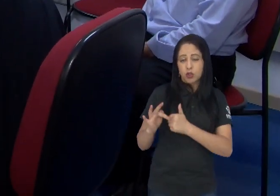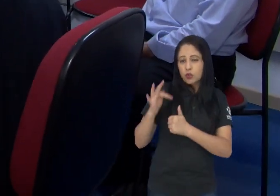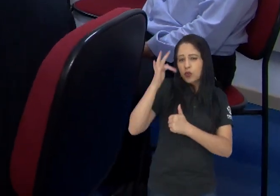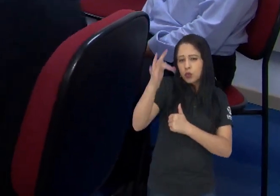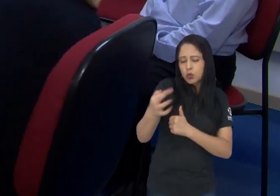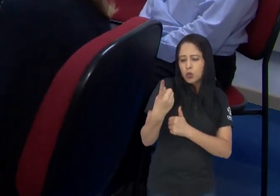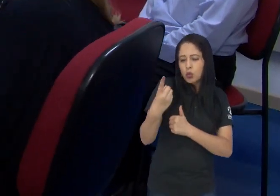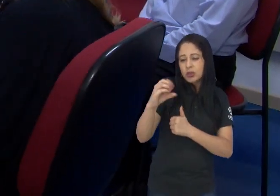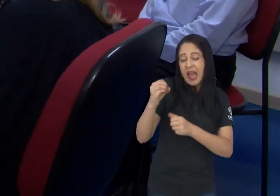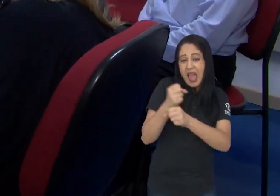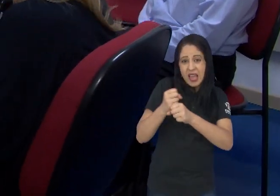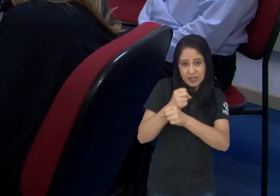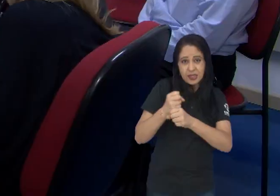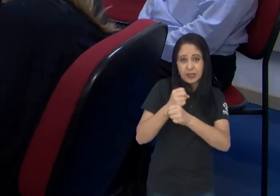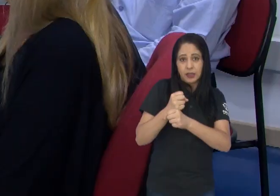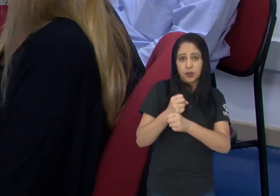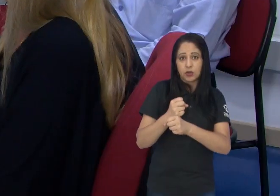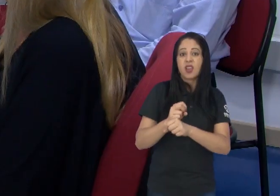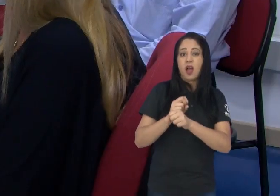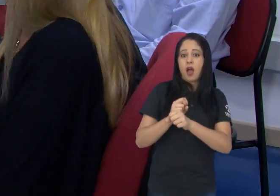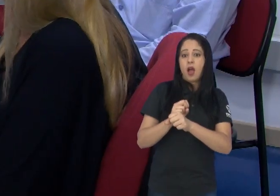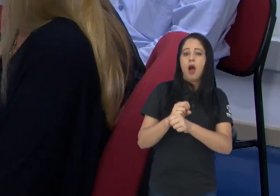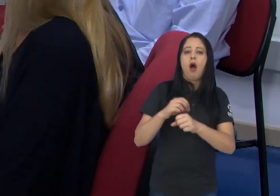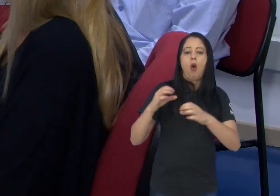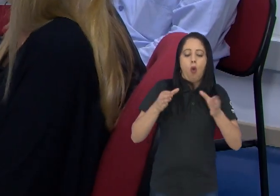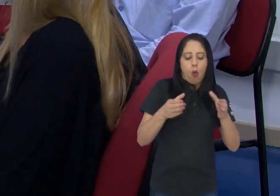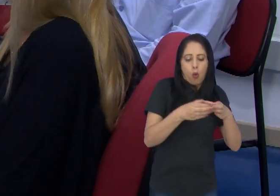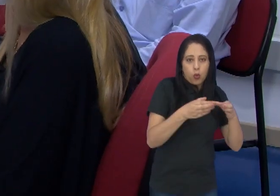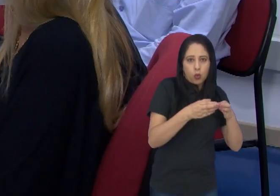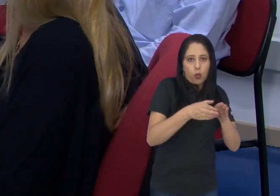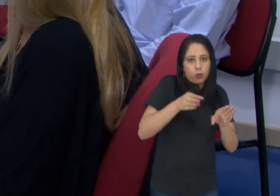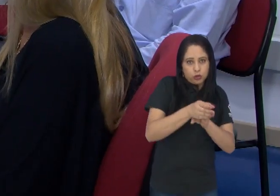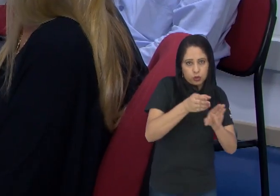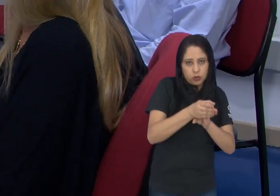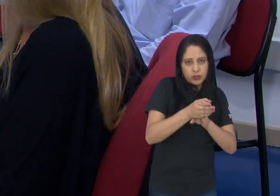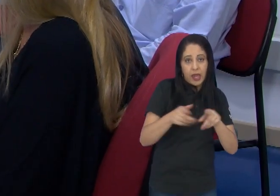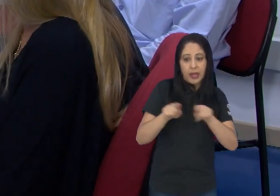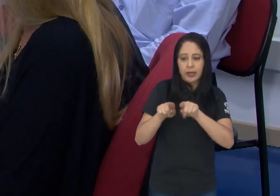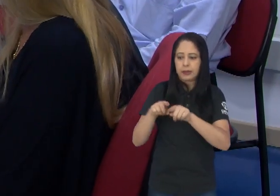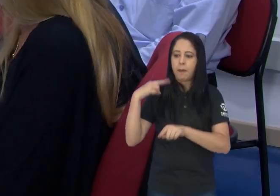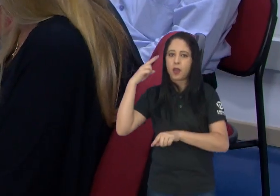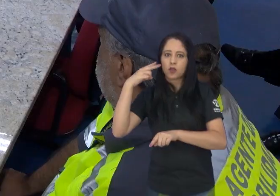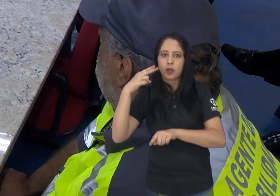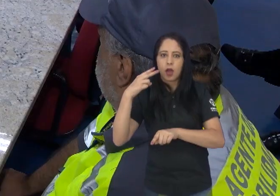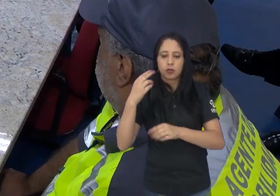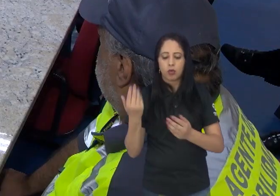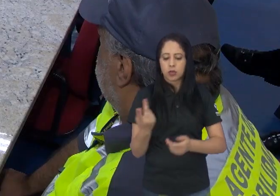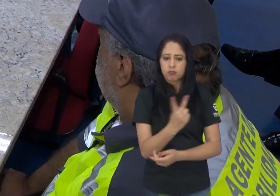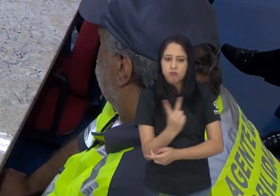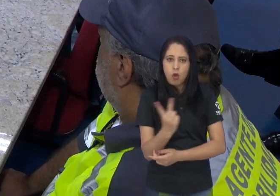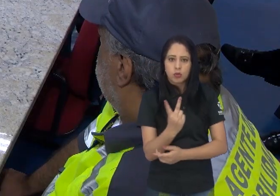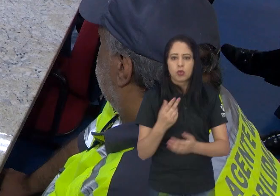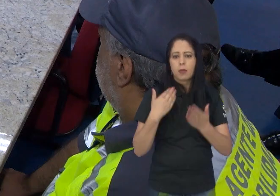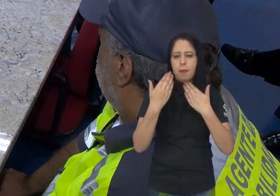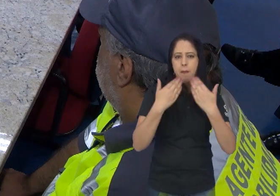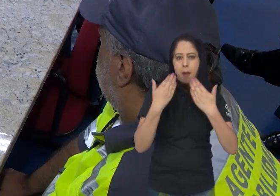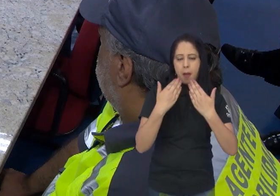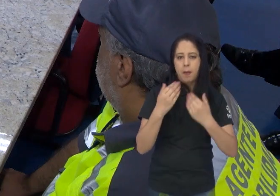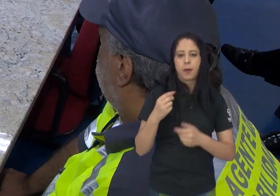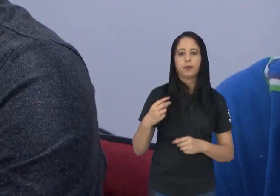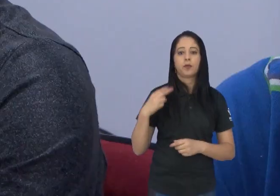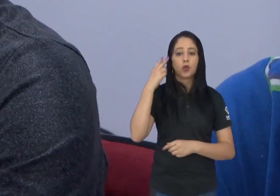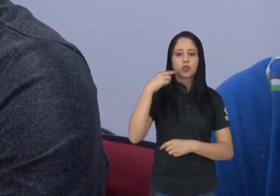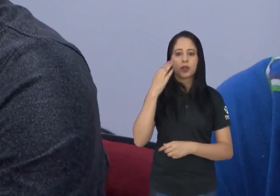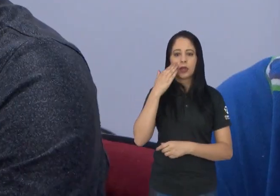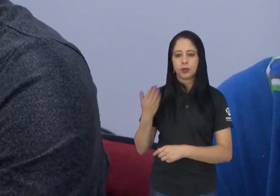uma reunião entre os parlamentares e membros do Conselho Municipal de Esporte de São José. Participaram do encontro os